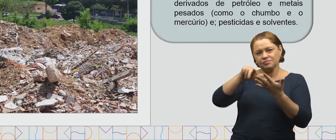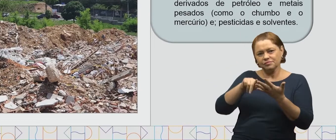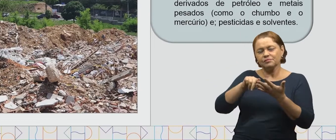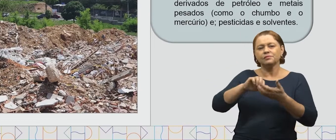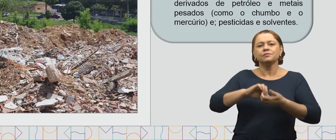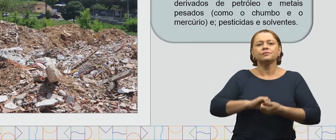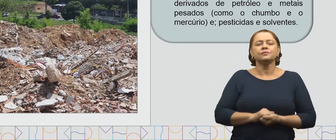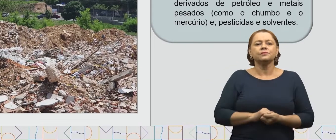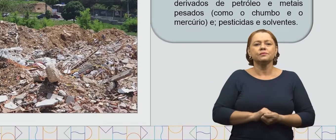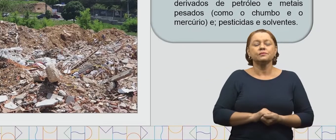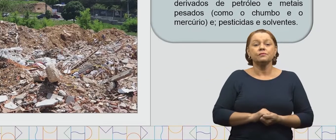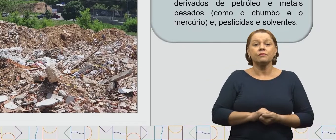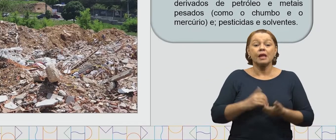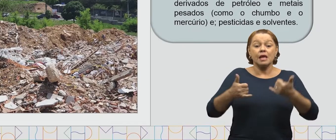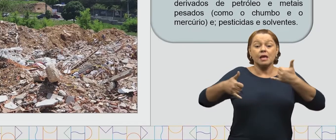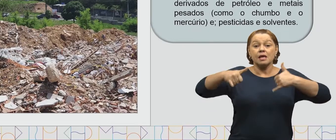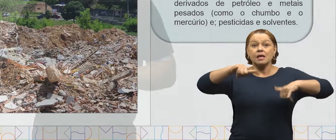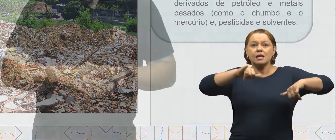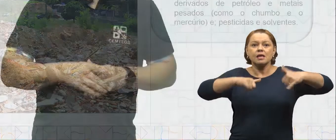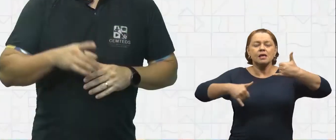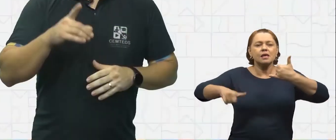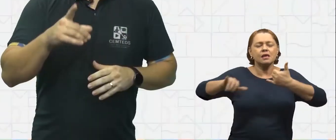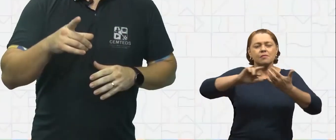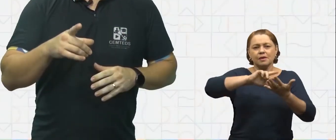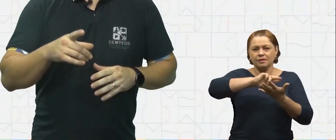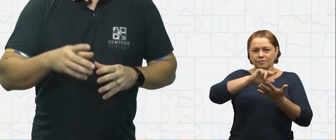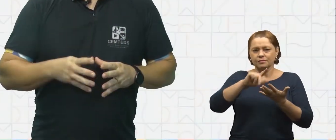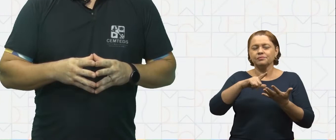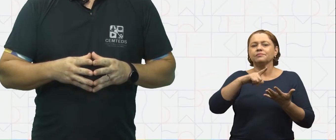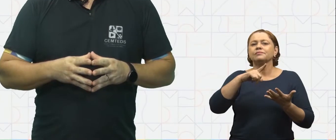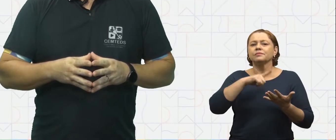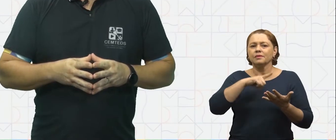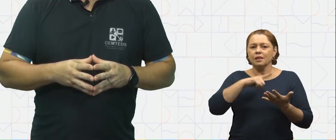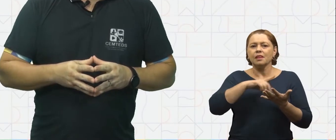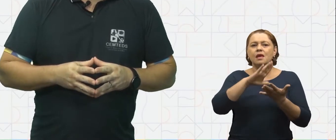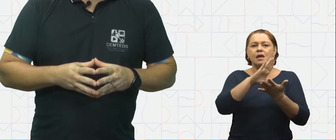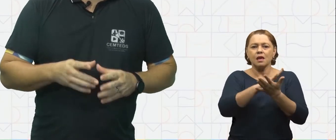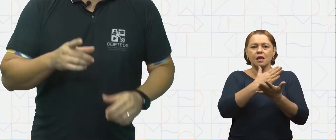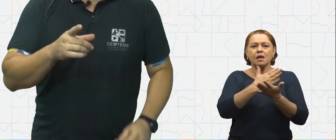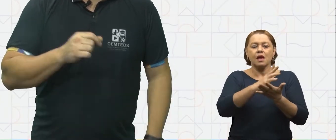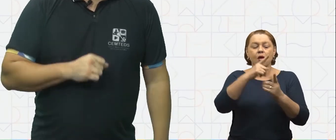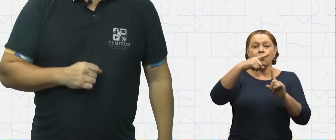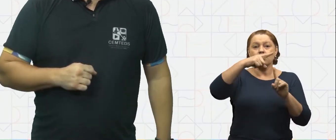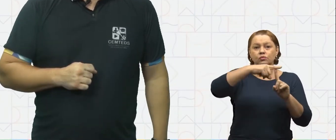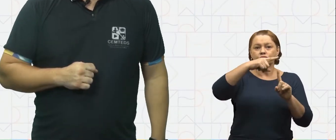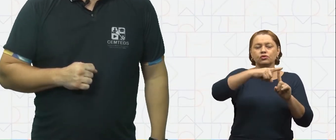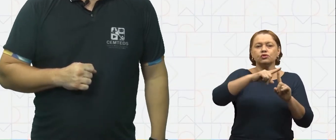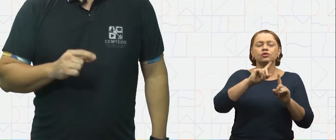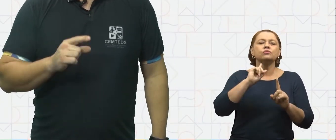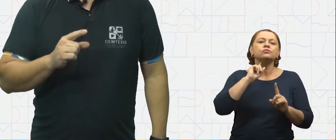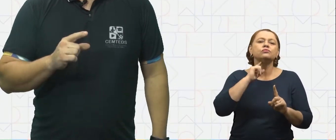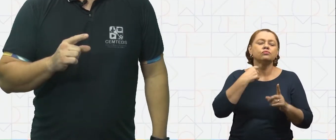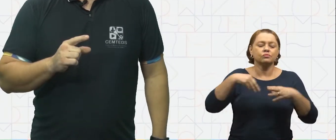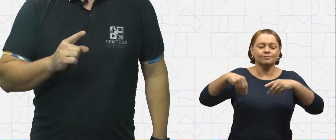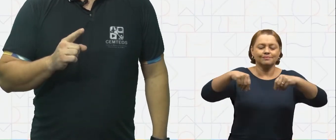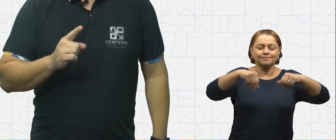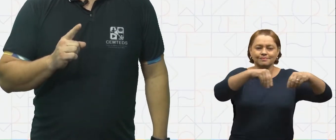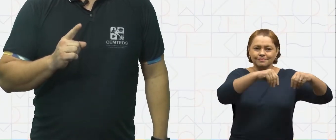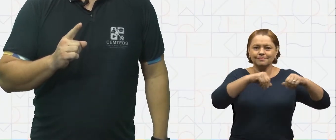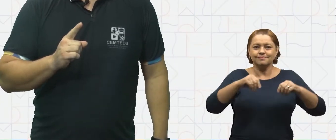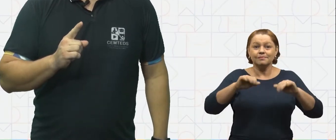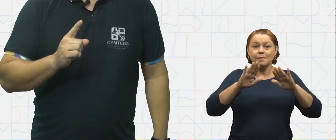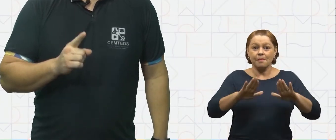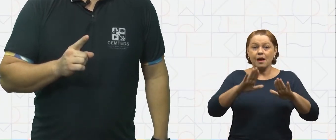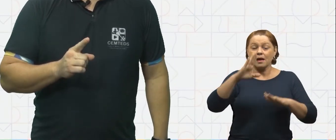mercúrio, pesticidas e solventes. Existem diversos tipos de poluição do solo, porém,